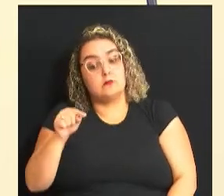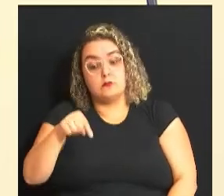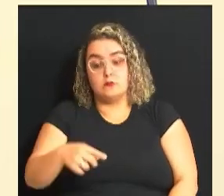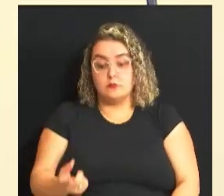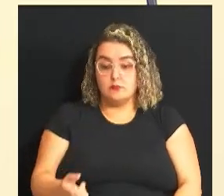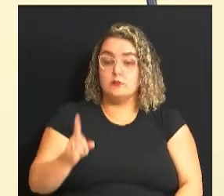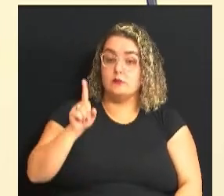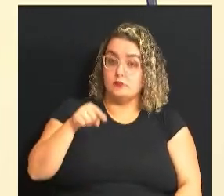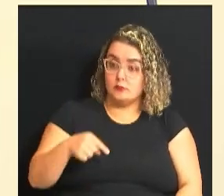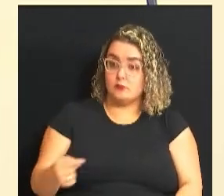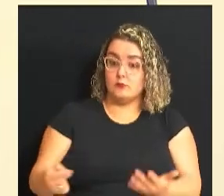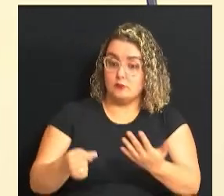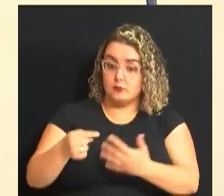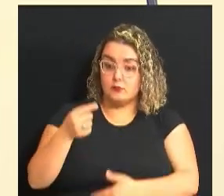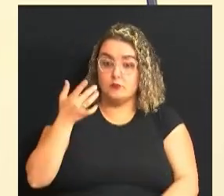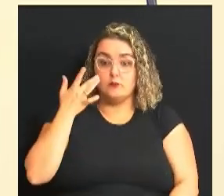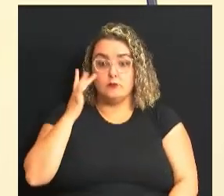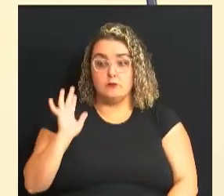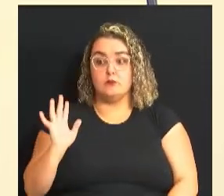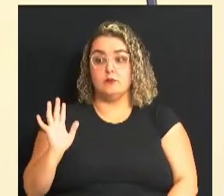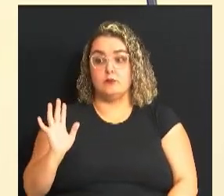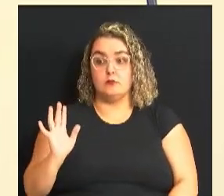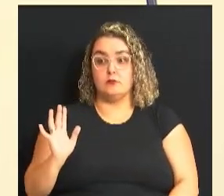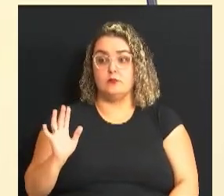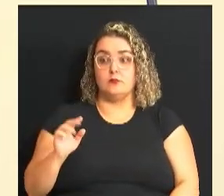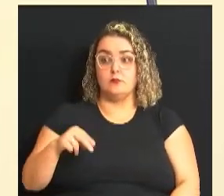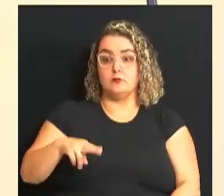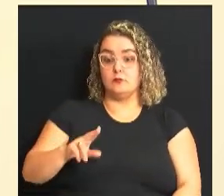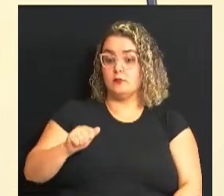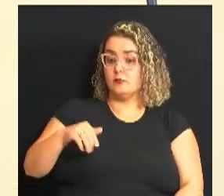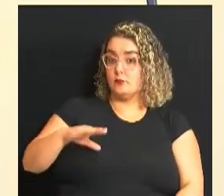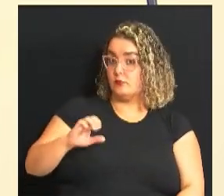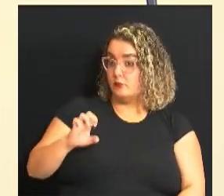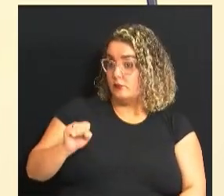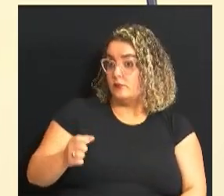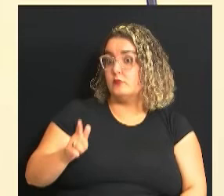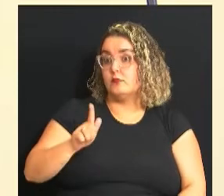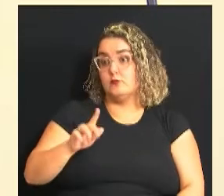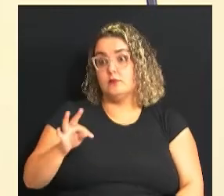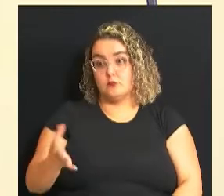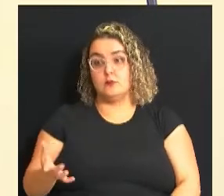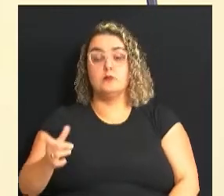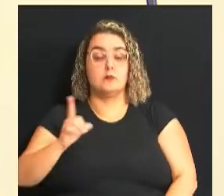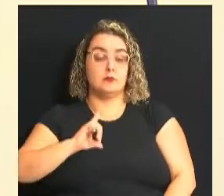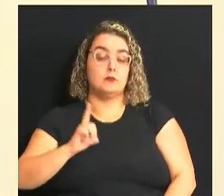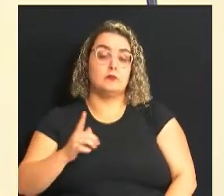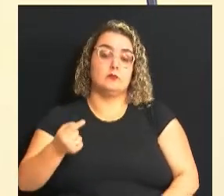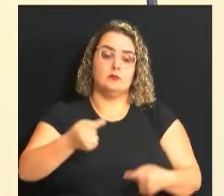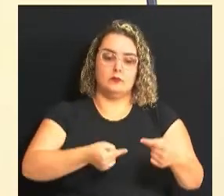apontamento, não tenho os nuances ali desse GT. Mas tem sim essa discussão, sempre de construir em